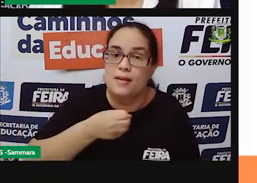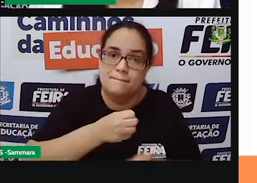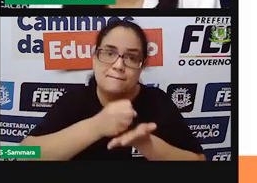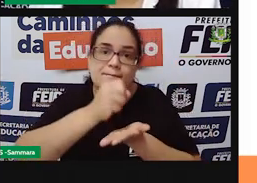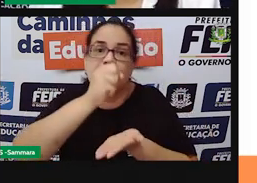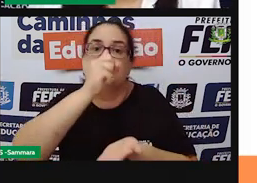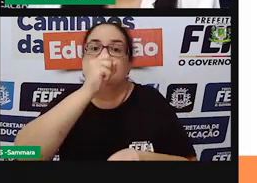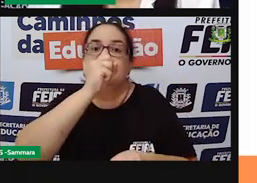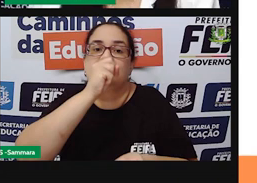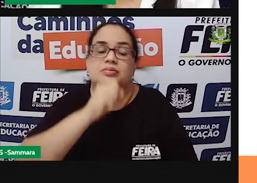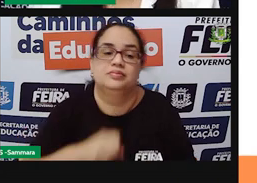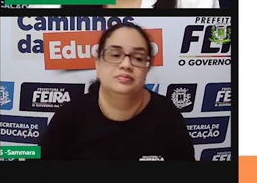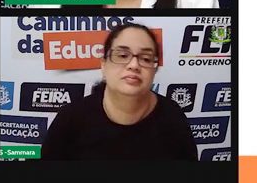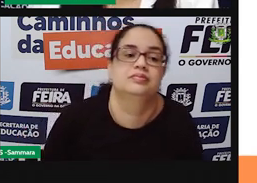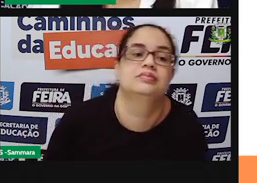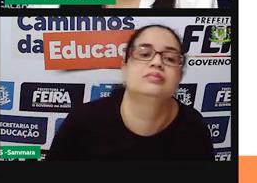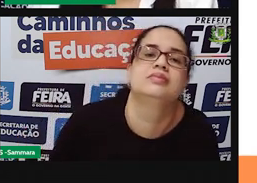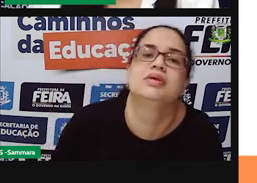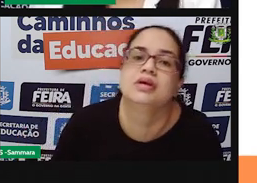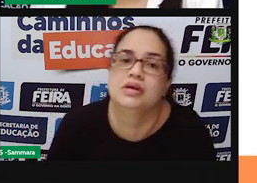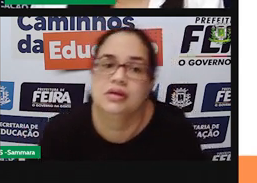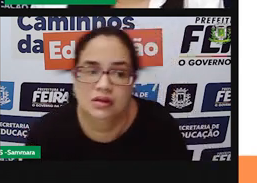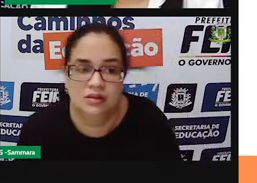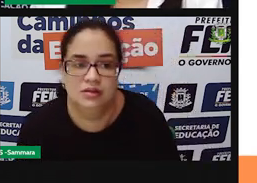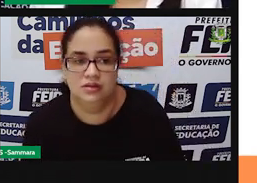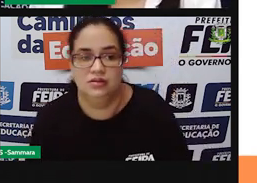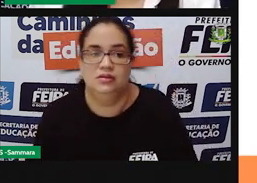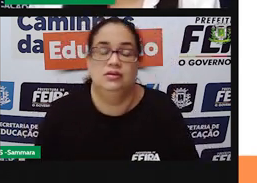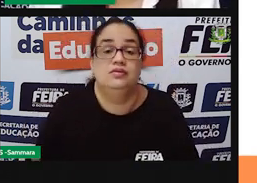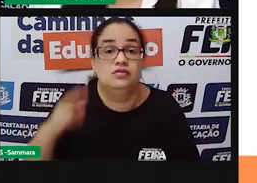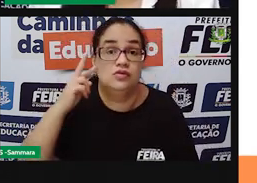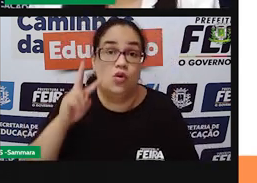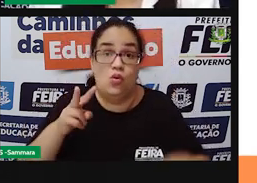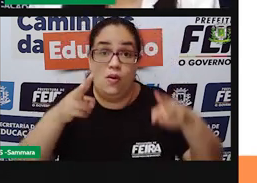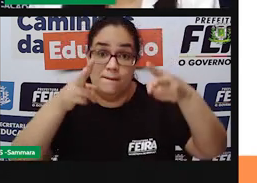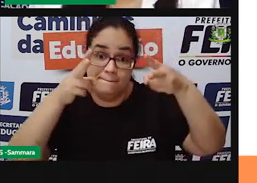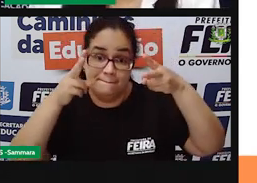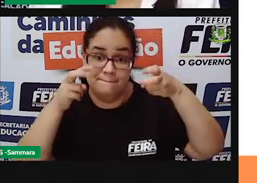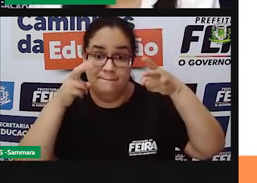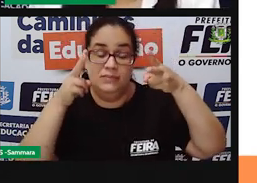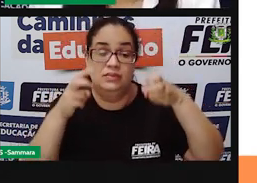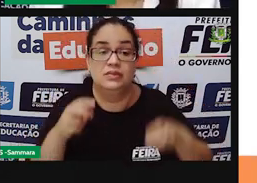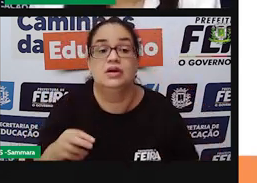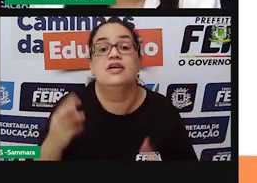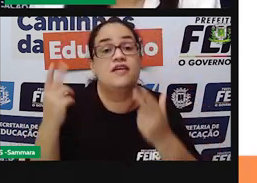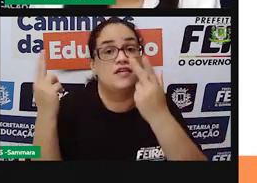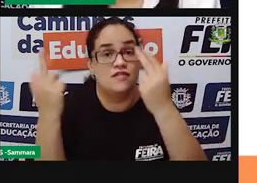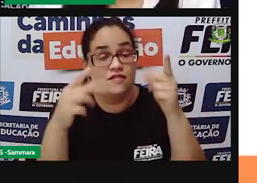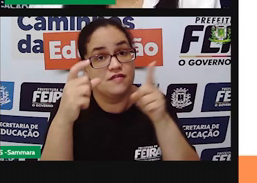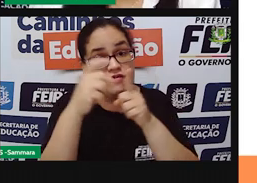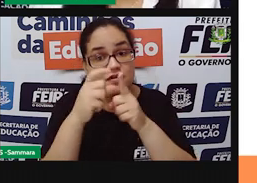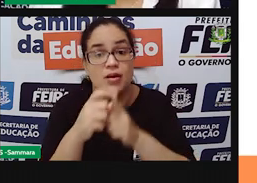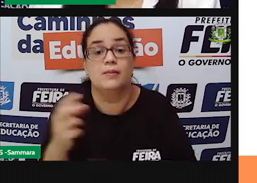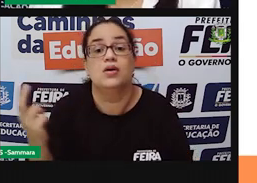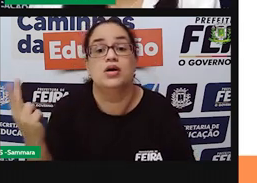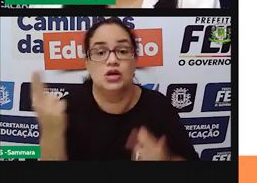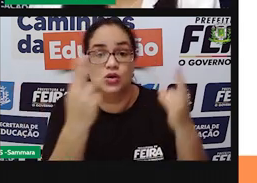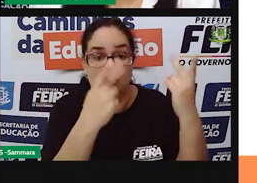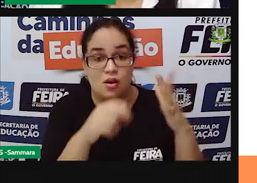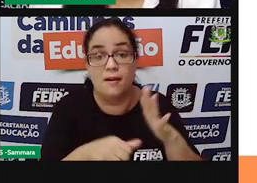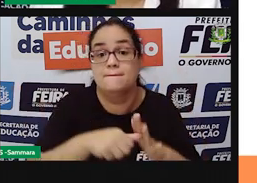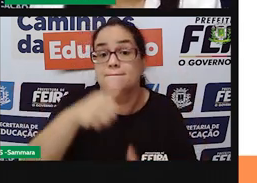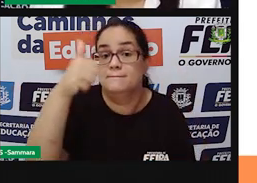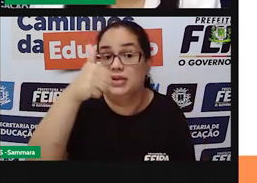ou elas beberão. Então, a gente observa aí a diferença. São os mesmos verbos, né? Primeiro o